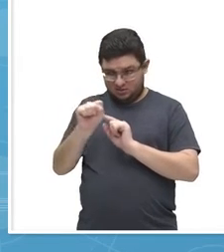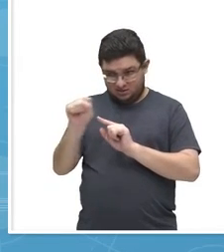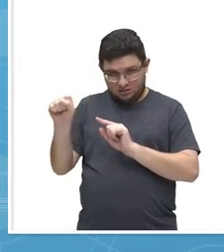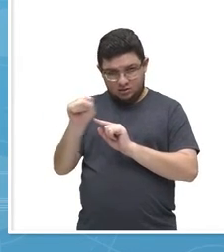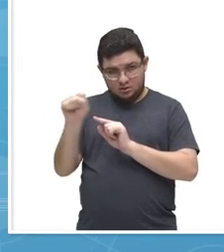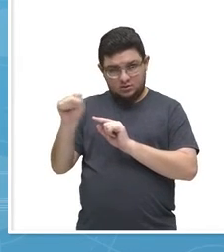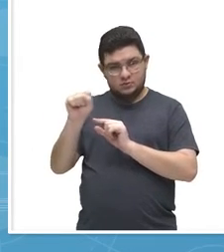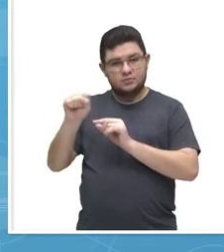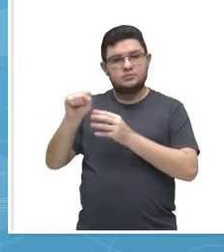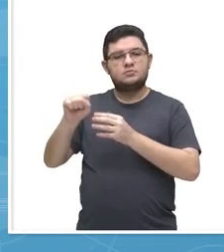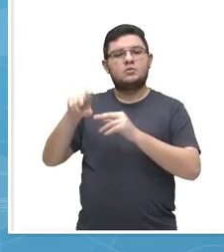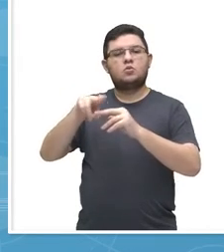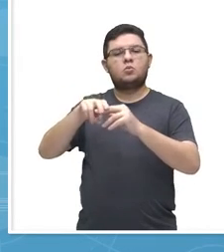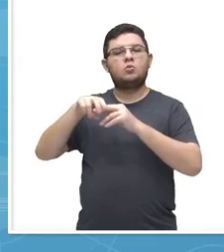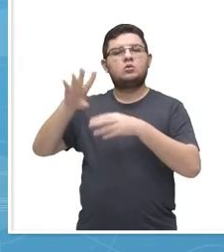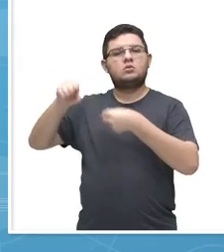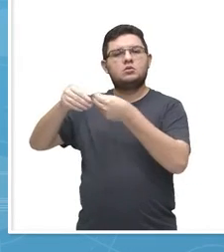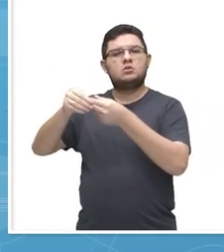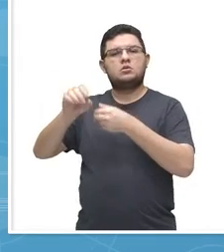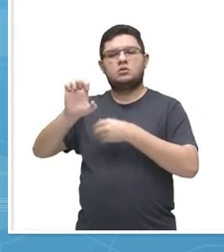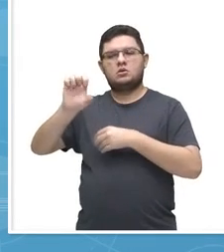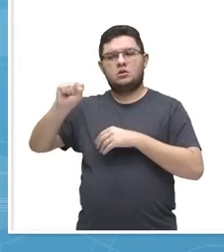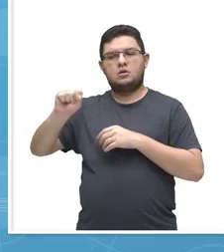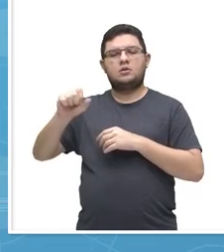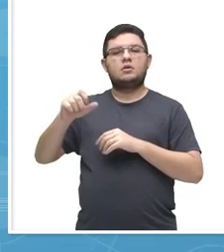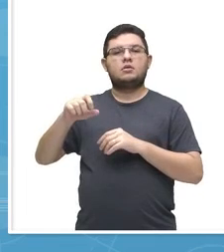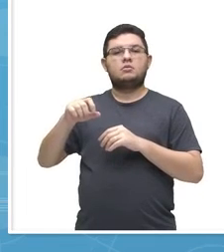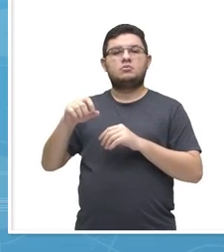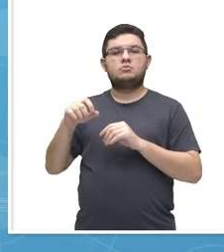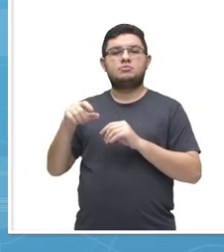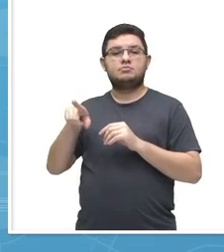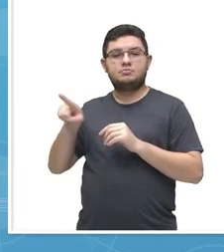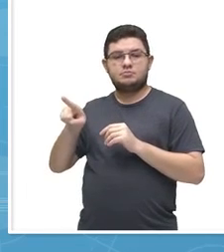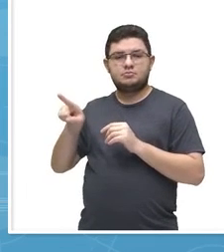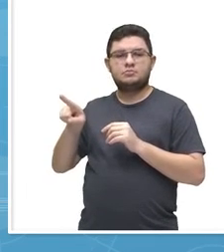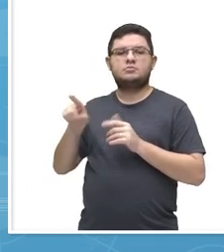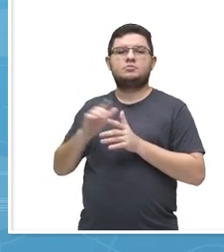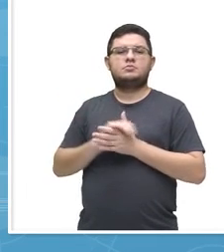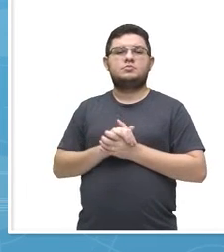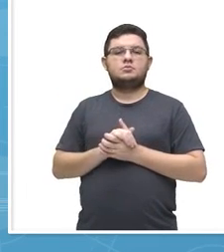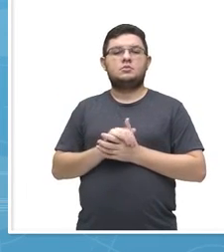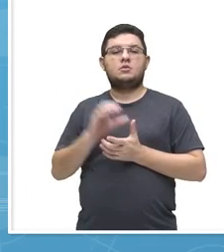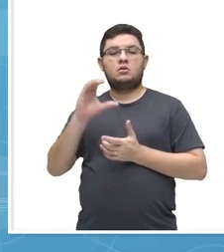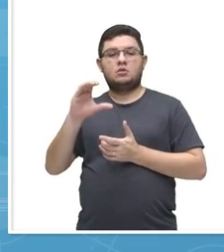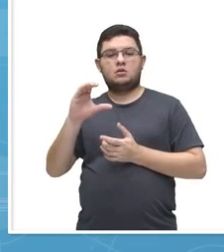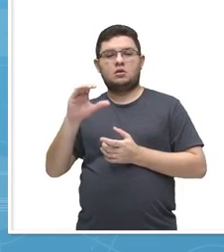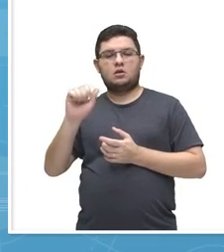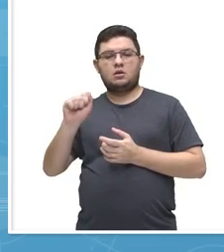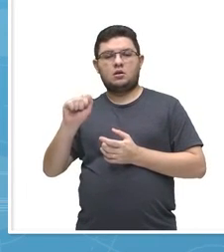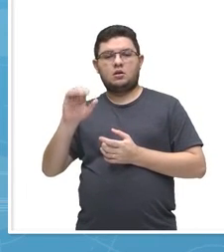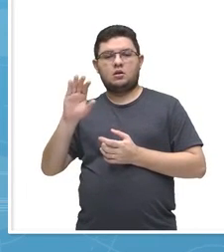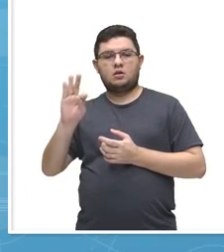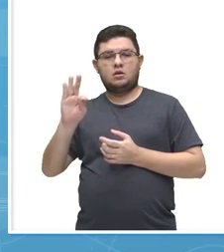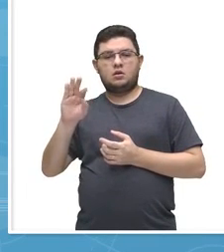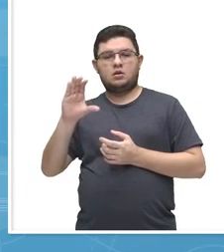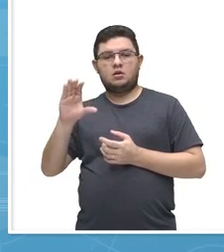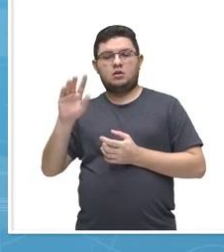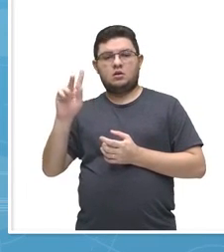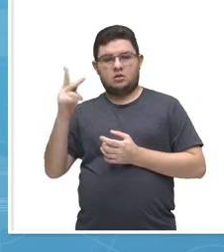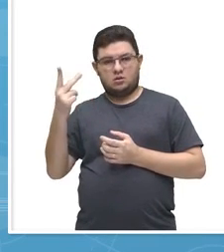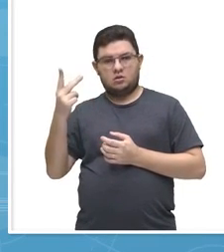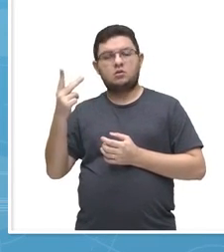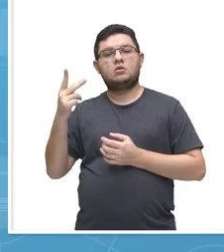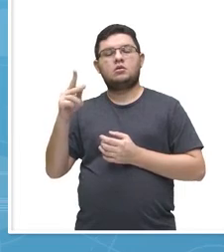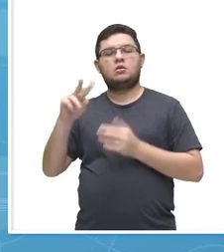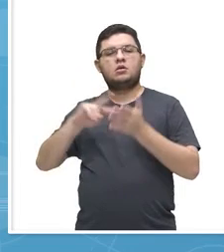em SS, você vai acrescentar o S na terceira pessoa do singular. She catch, que é o verbo